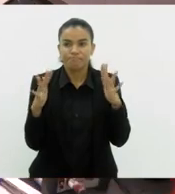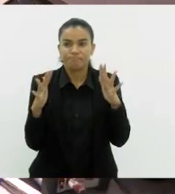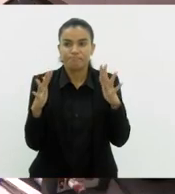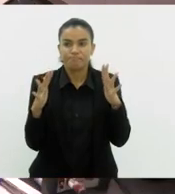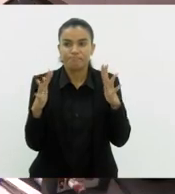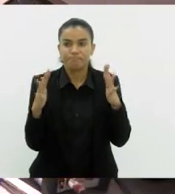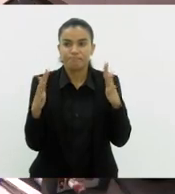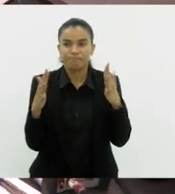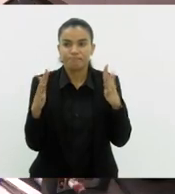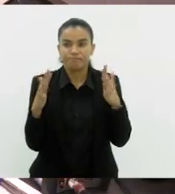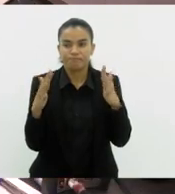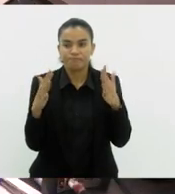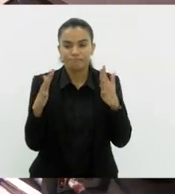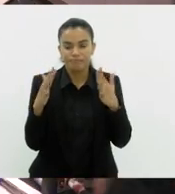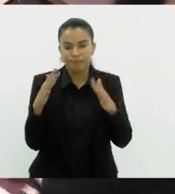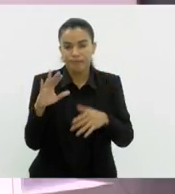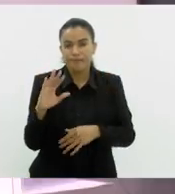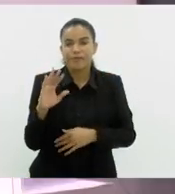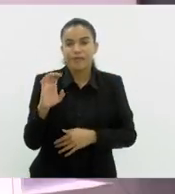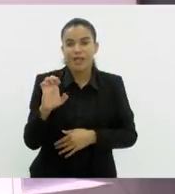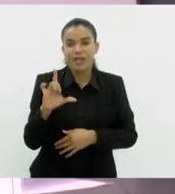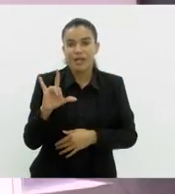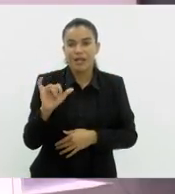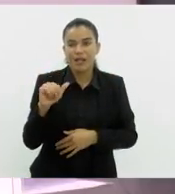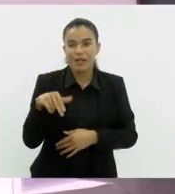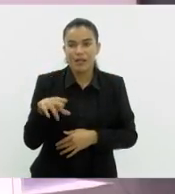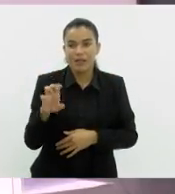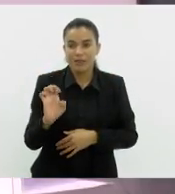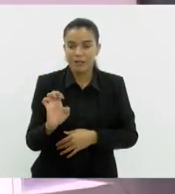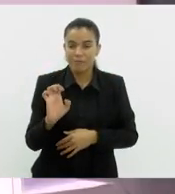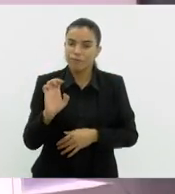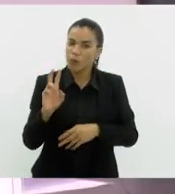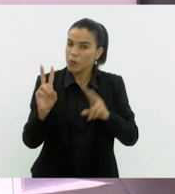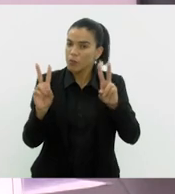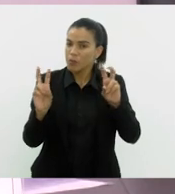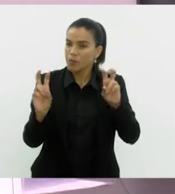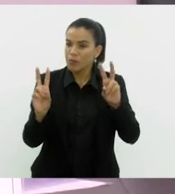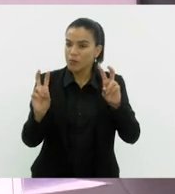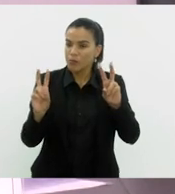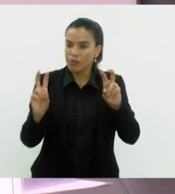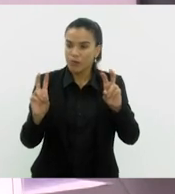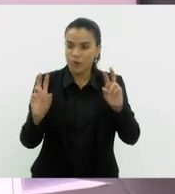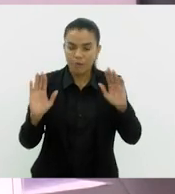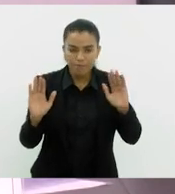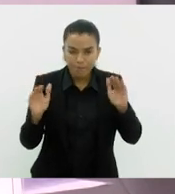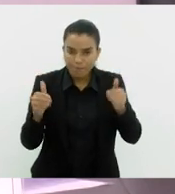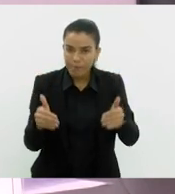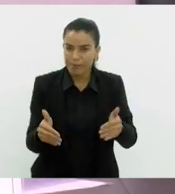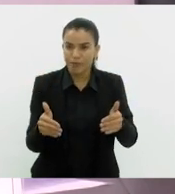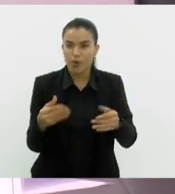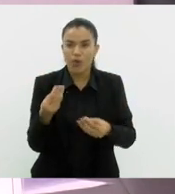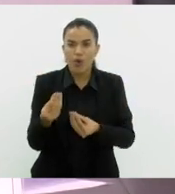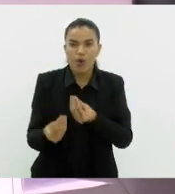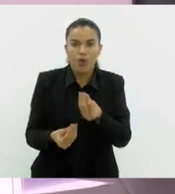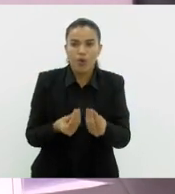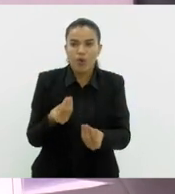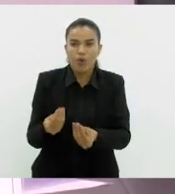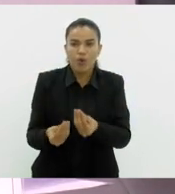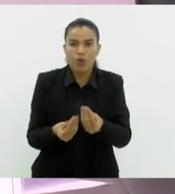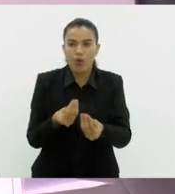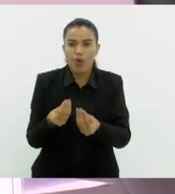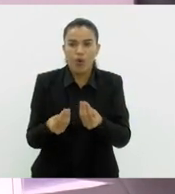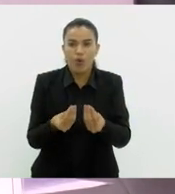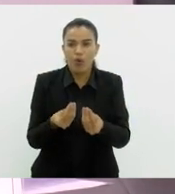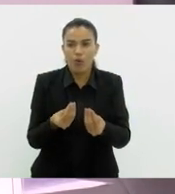Muito obrigada, senhora Eliane, chamando atenção para um tema central, né? Porque você imagina como é que é não